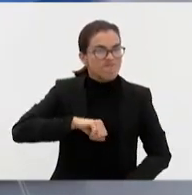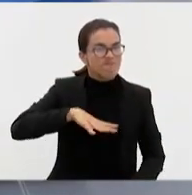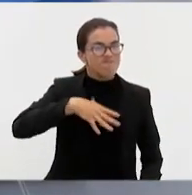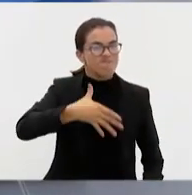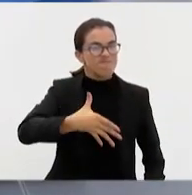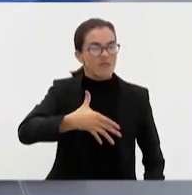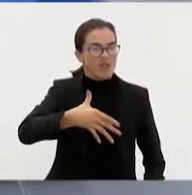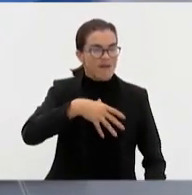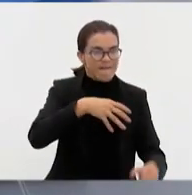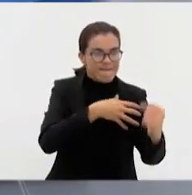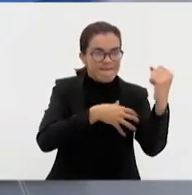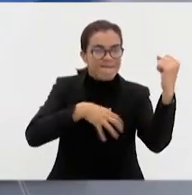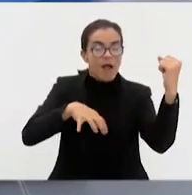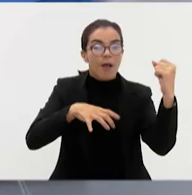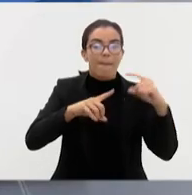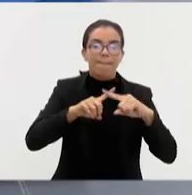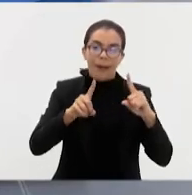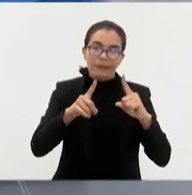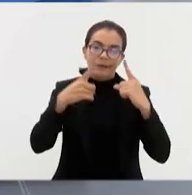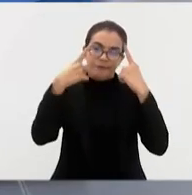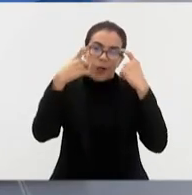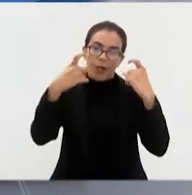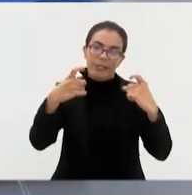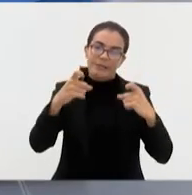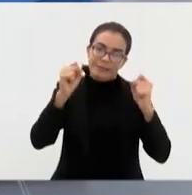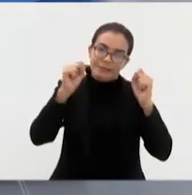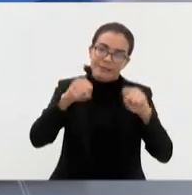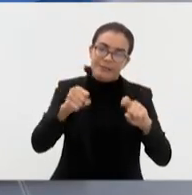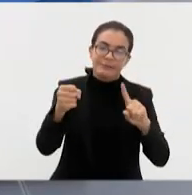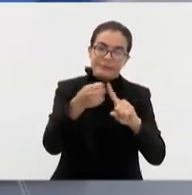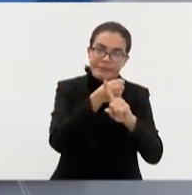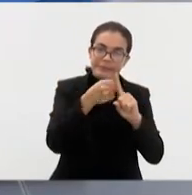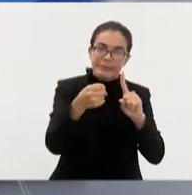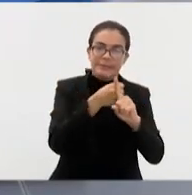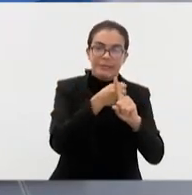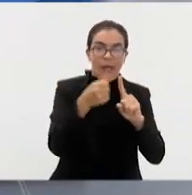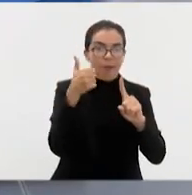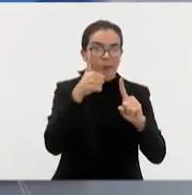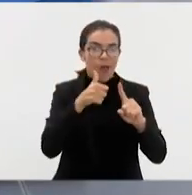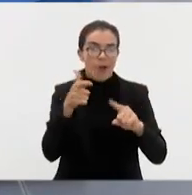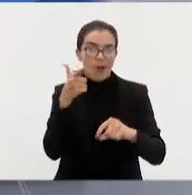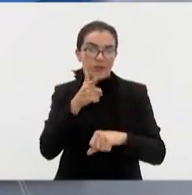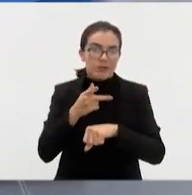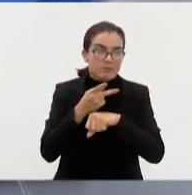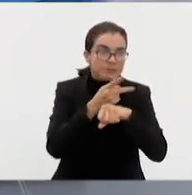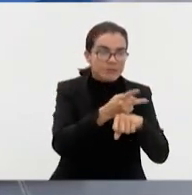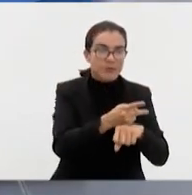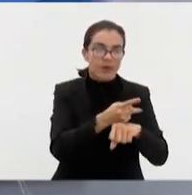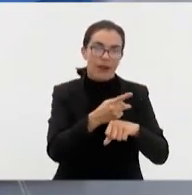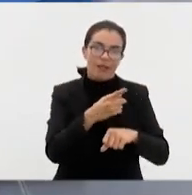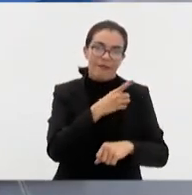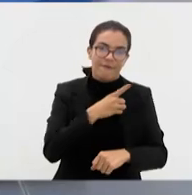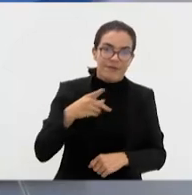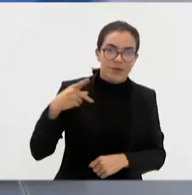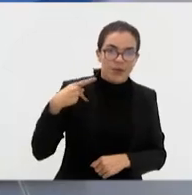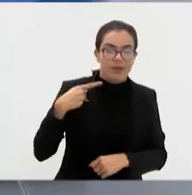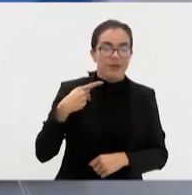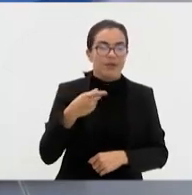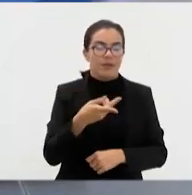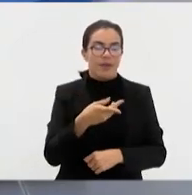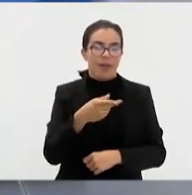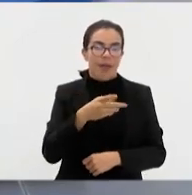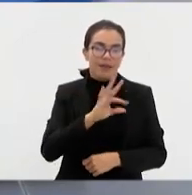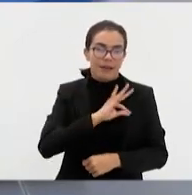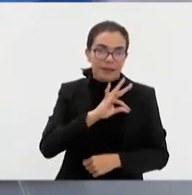o fato é que a violência aconteceu. Se ela conseguiu chegar à delegacia, à defensoria, que bom, mas a violência